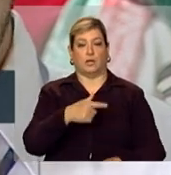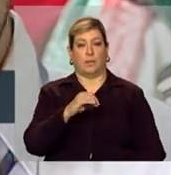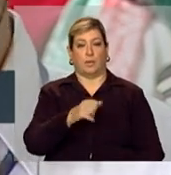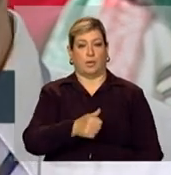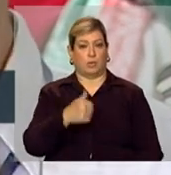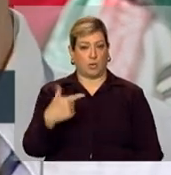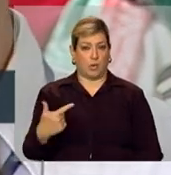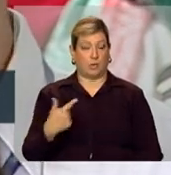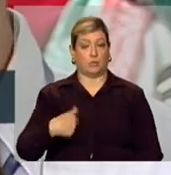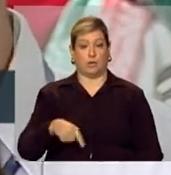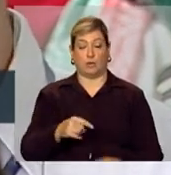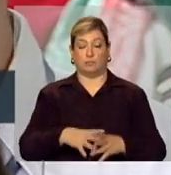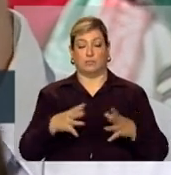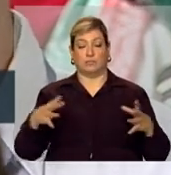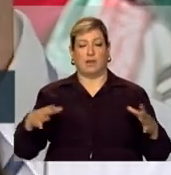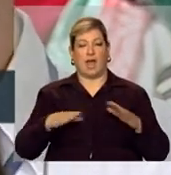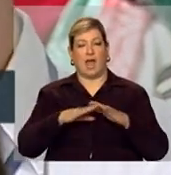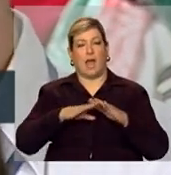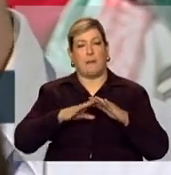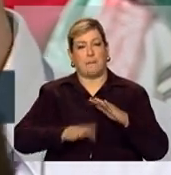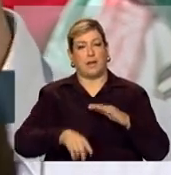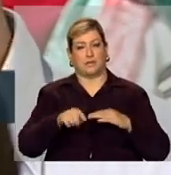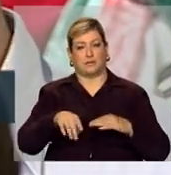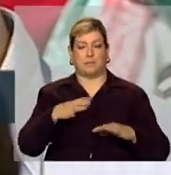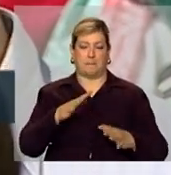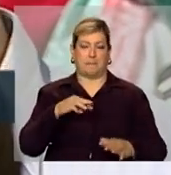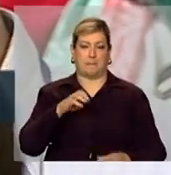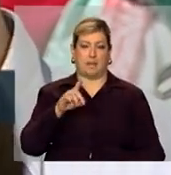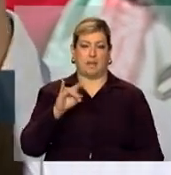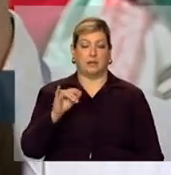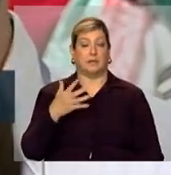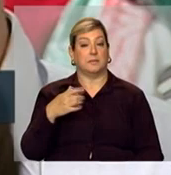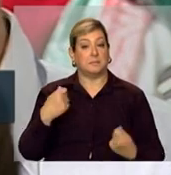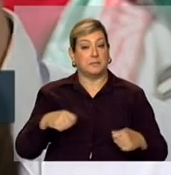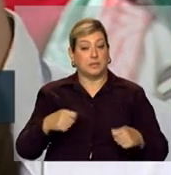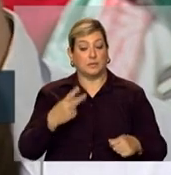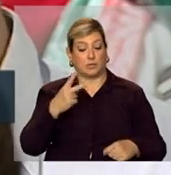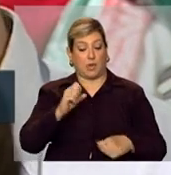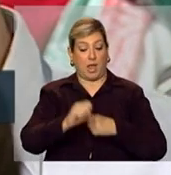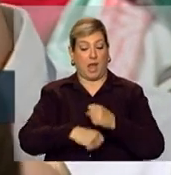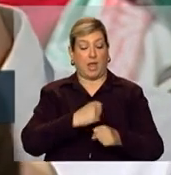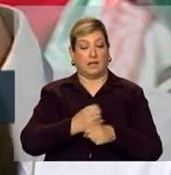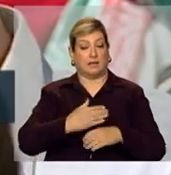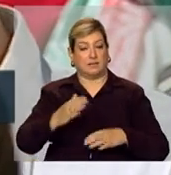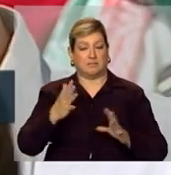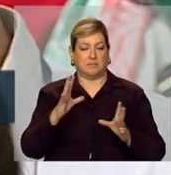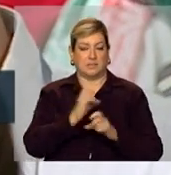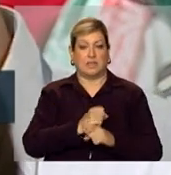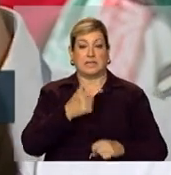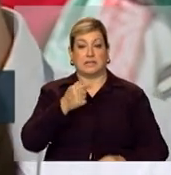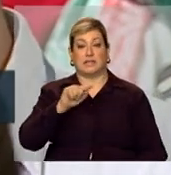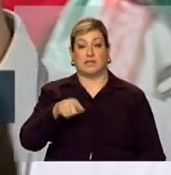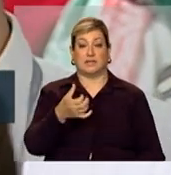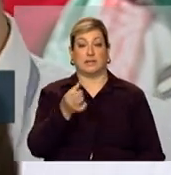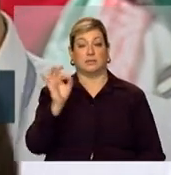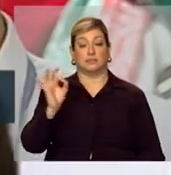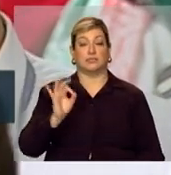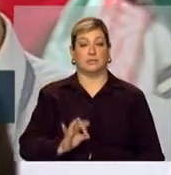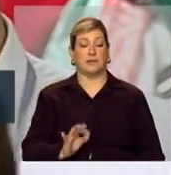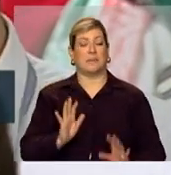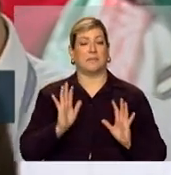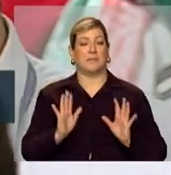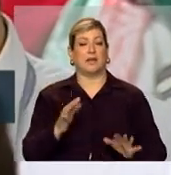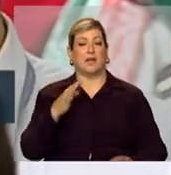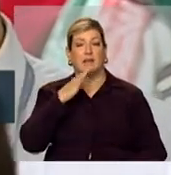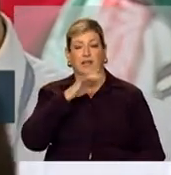eh bem abaixo dessa média teria que crescer nos próximos 2 anos segundo a minha RCA aqui 7,6 por. sen acha que tá